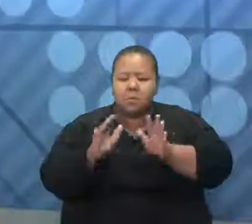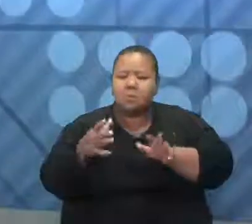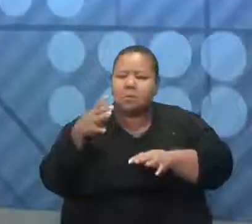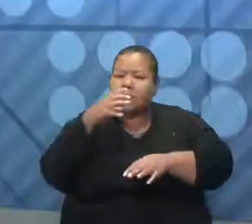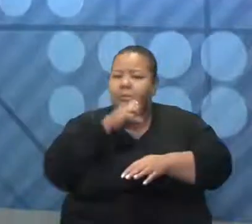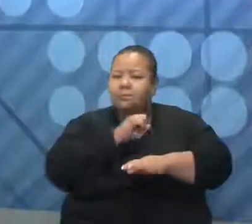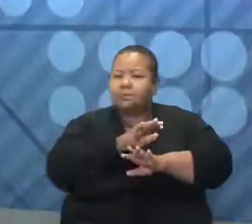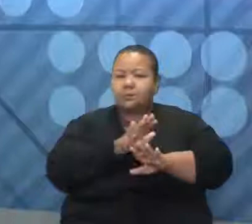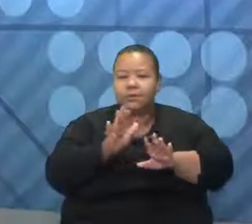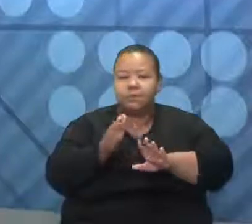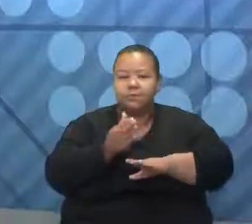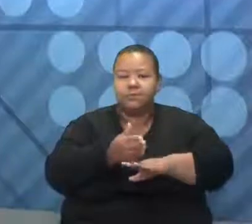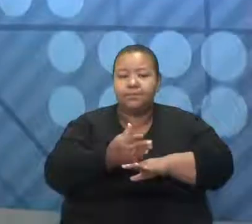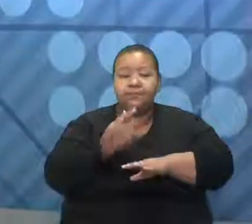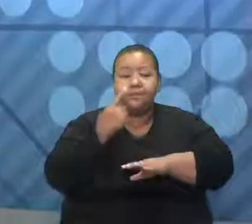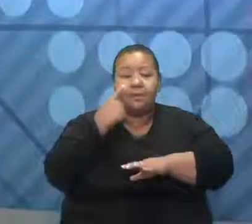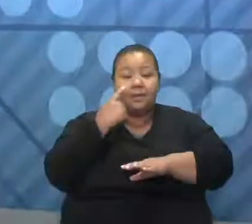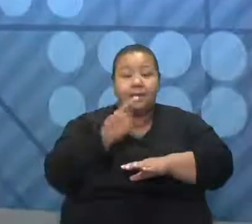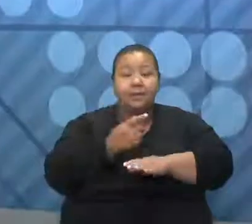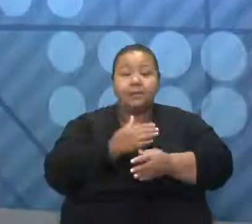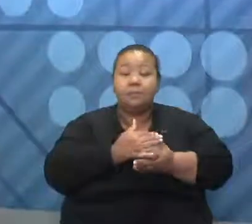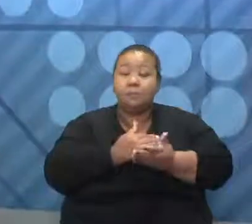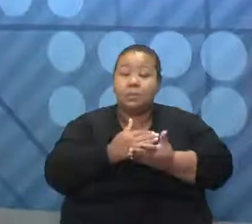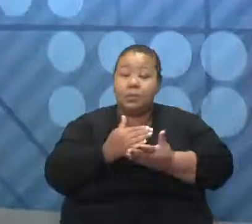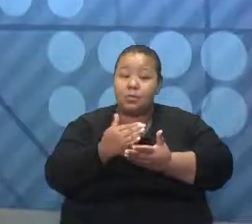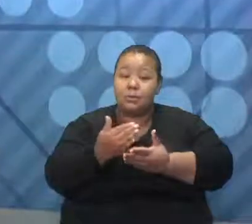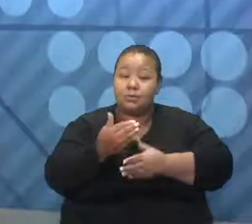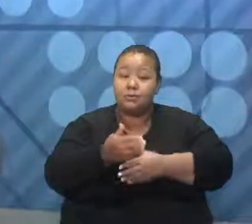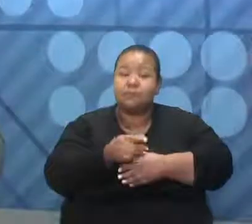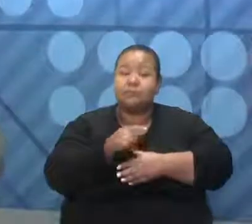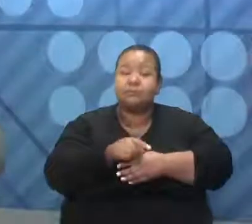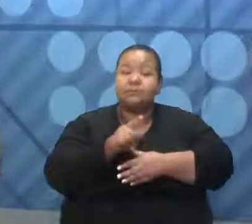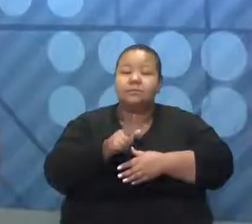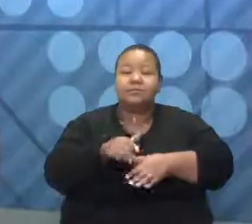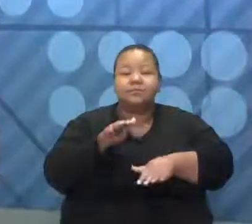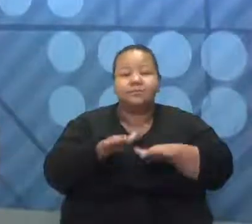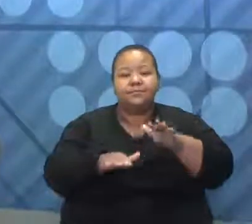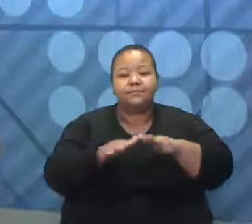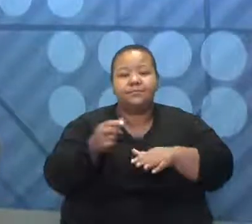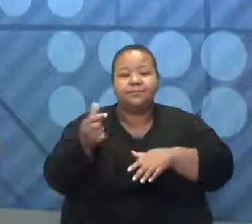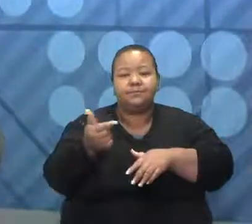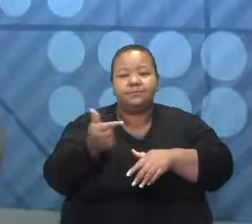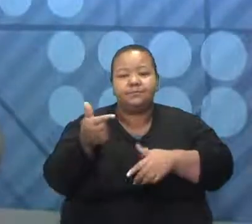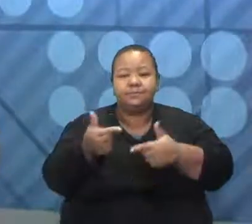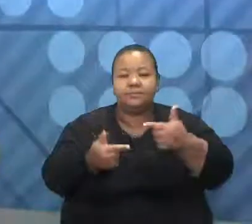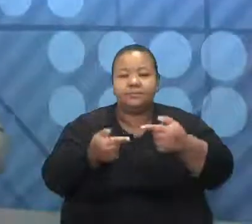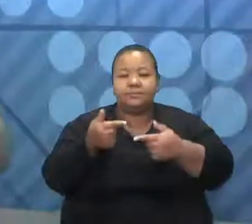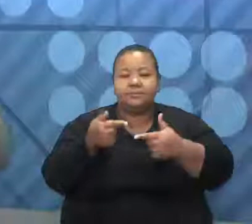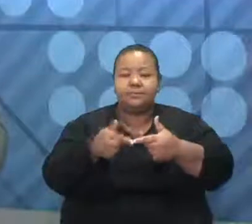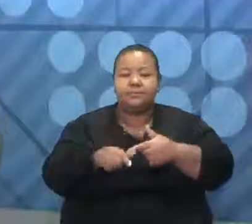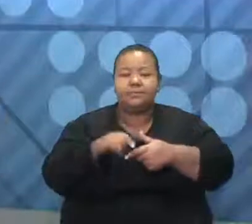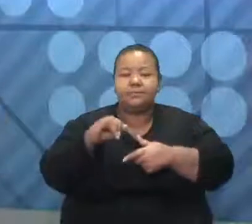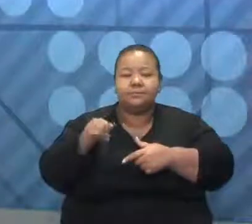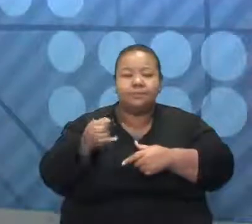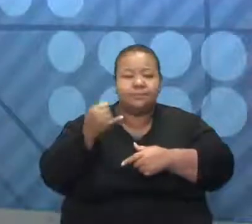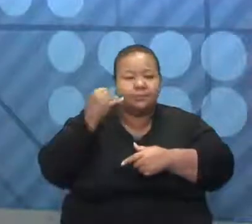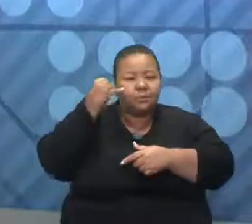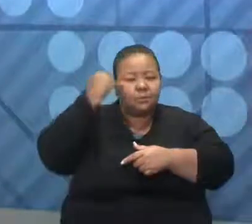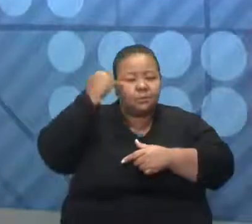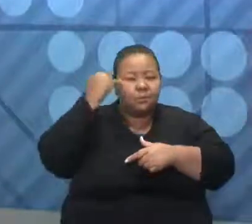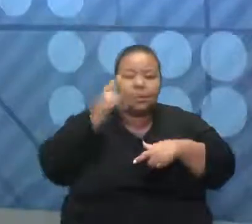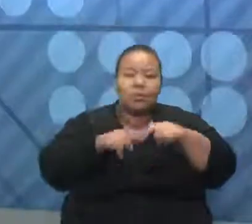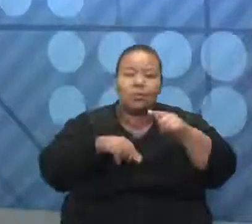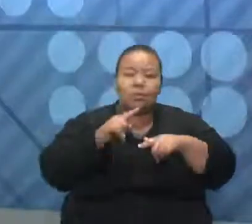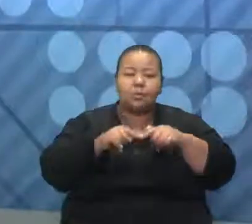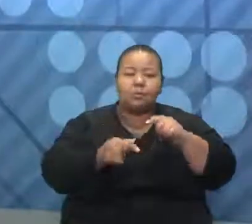massa. Aí vem, quando começa por volta da Segunda Guerra Mundial, no Japão, produtos